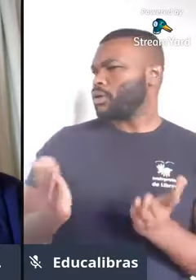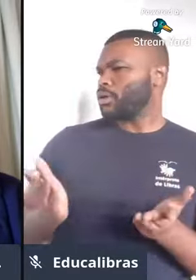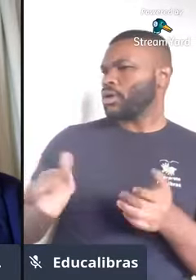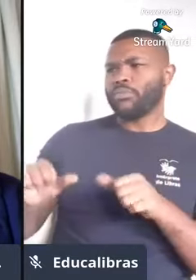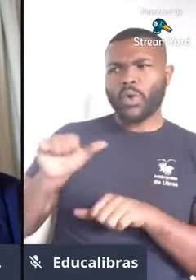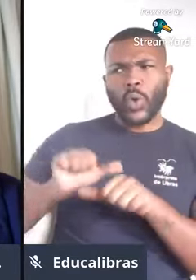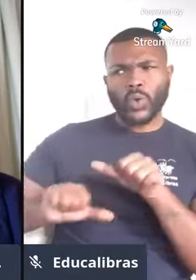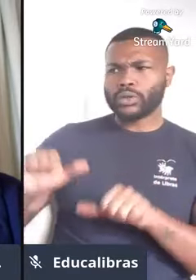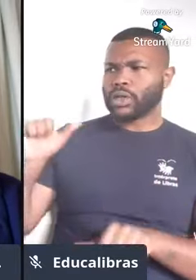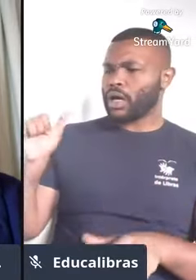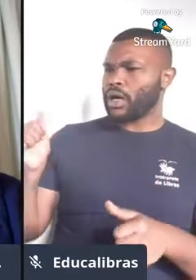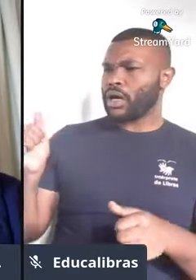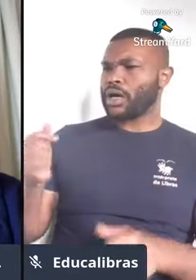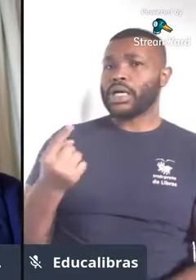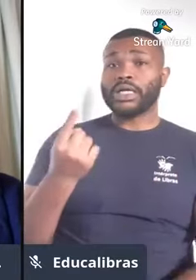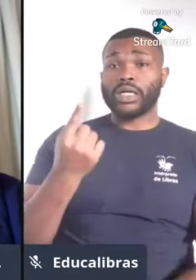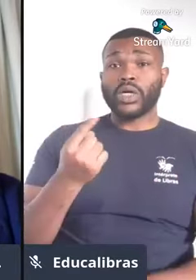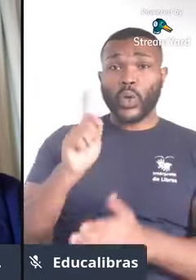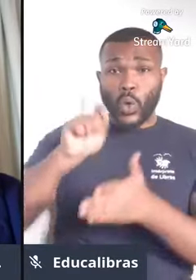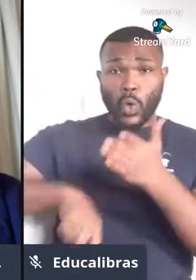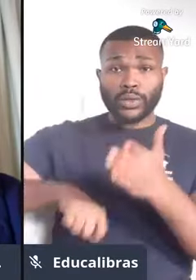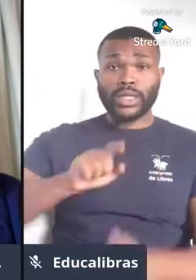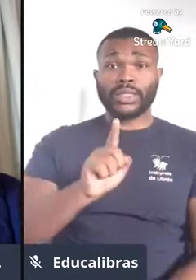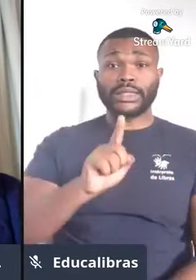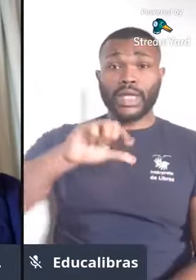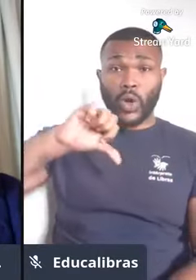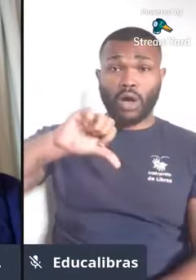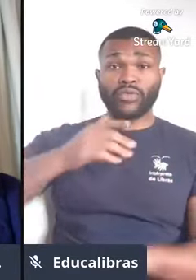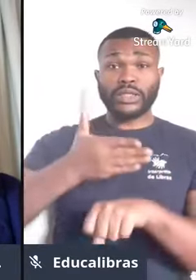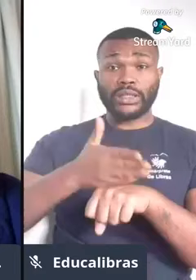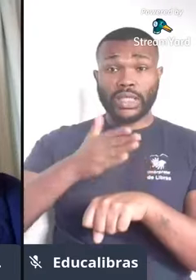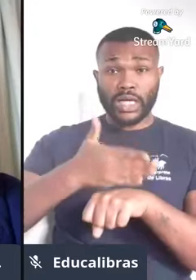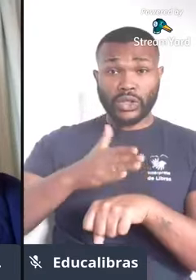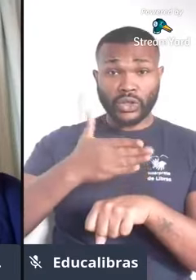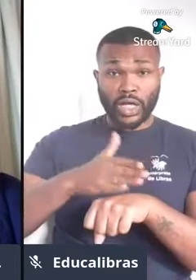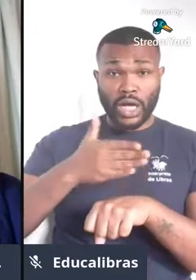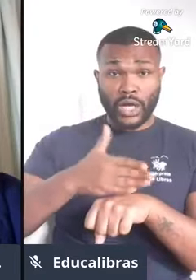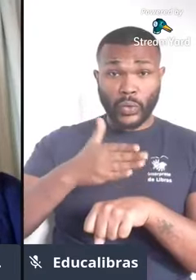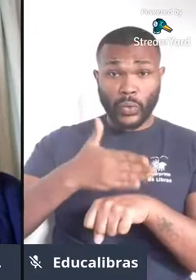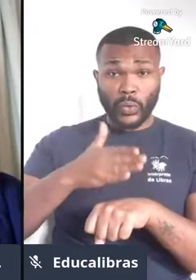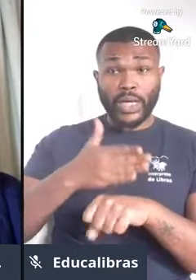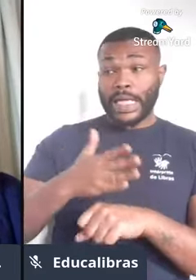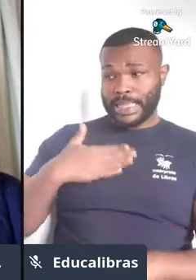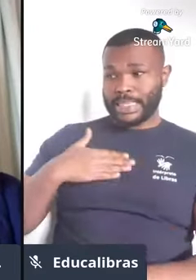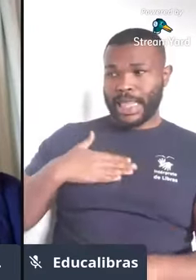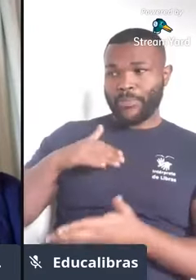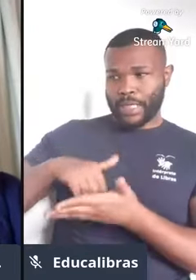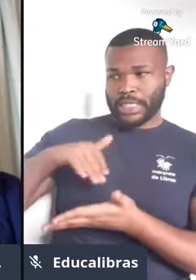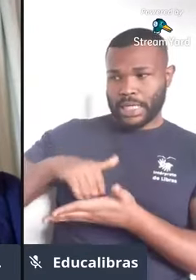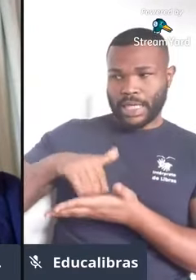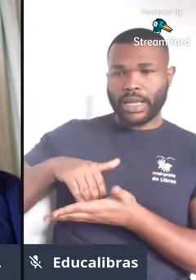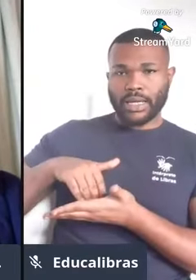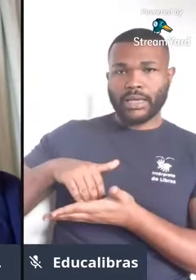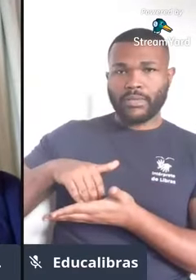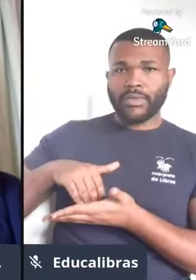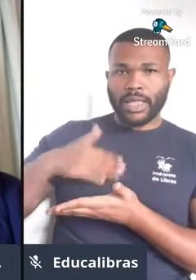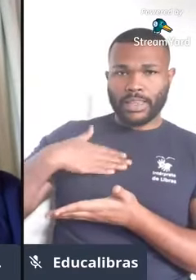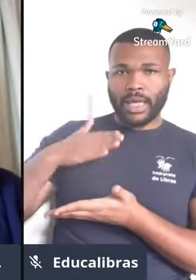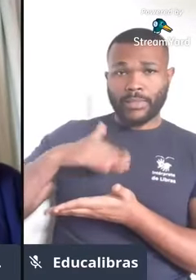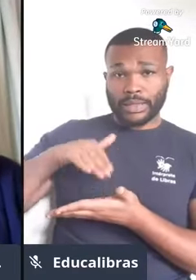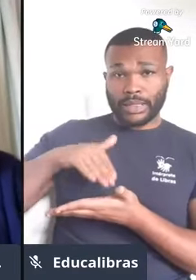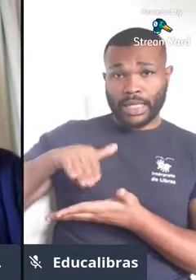gente ampliou para 19 estagiários e agora falando todos... da sua secretaria, né? Da Secretaria da Pessoa com Deficiência. Ninguém. Na verdade,